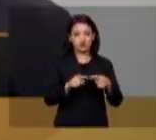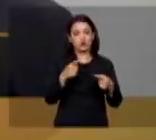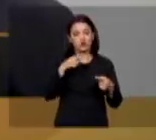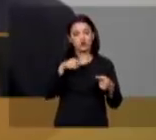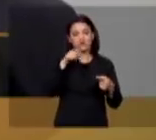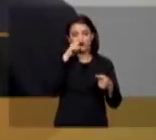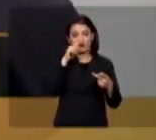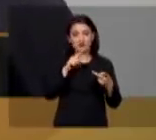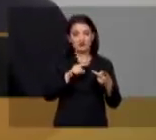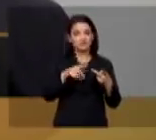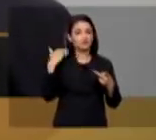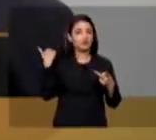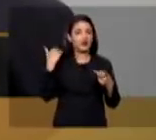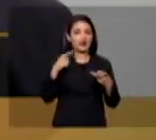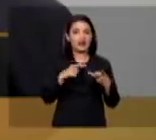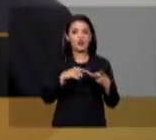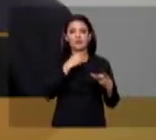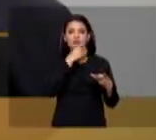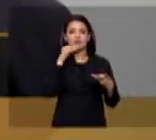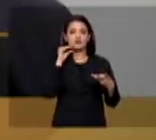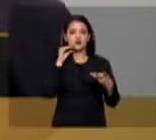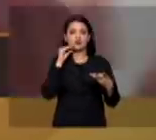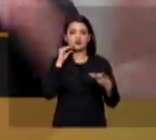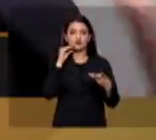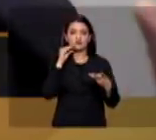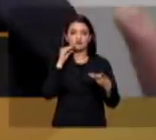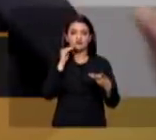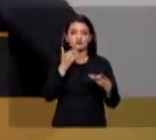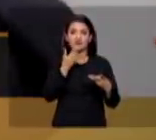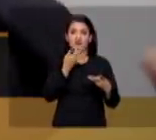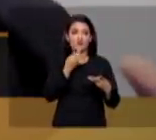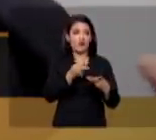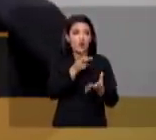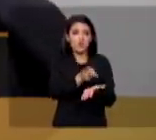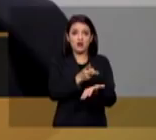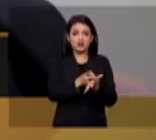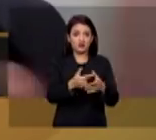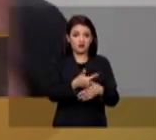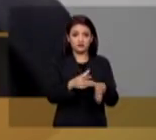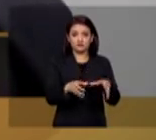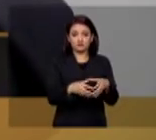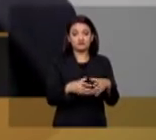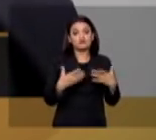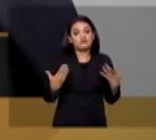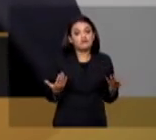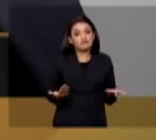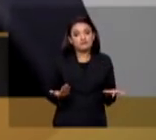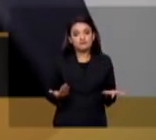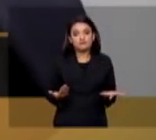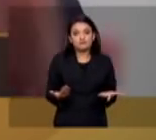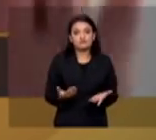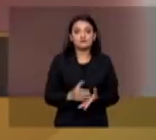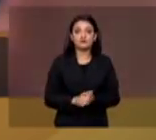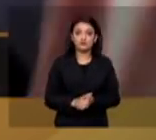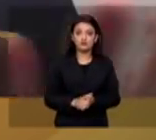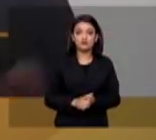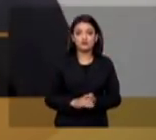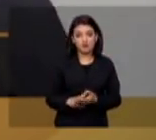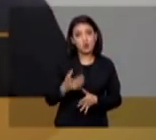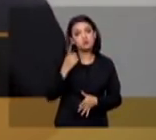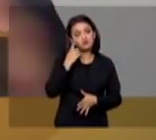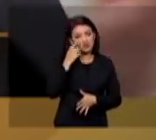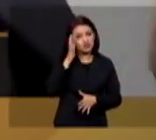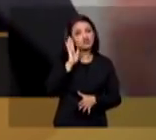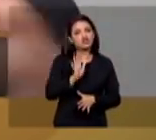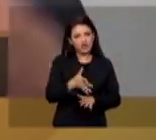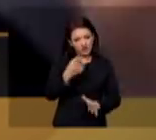voto da ministra Câmara e do ministro Celso. Portanto, veja, Vossa Excelência, que isto foi